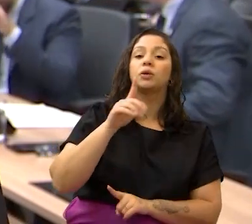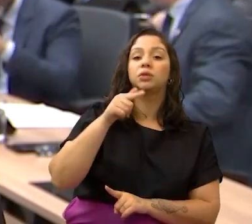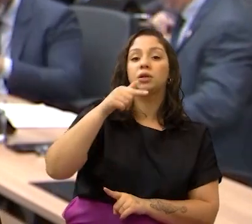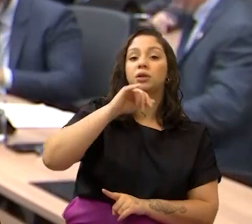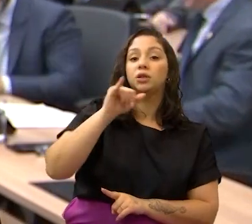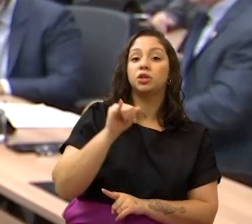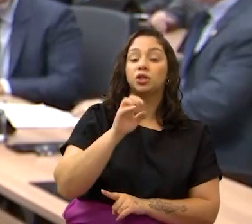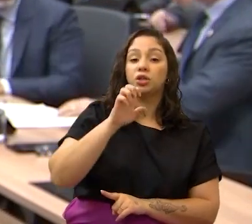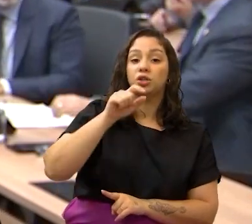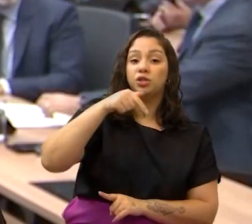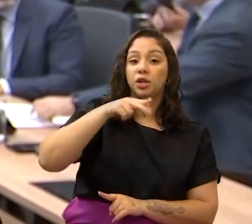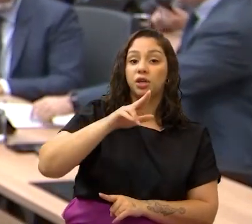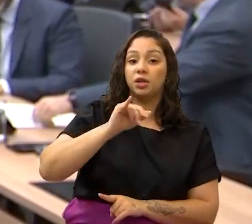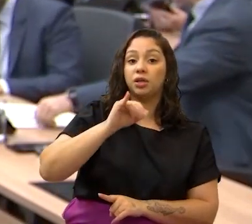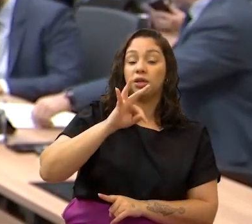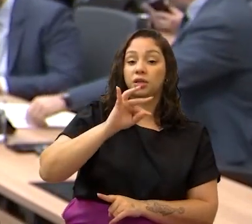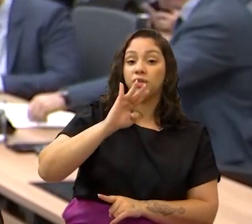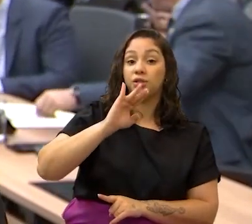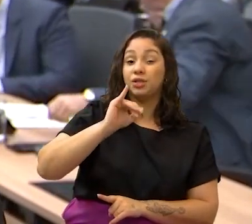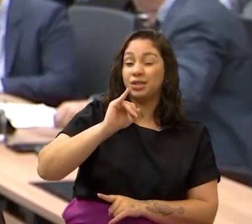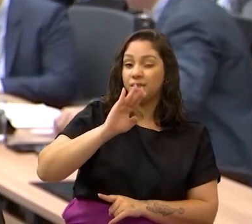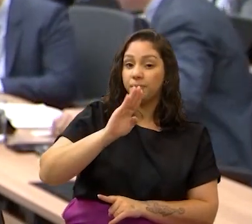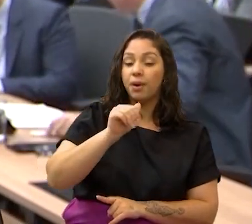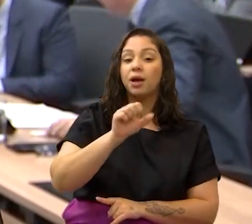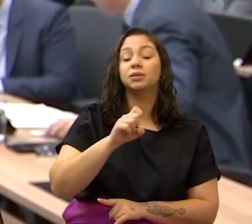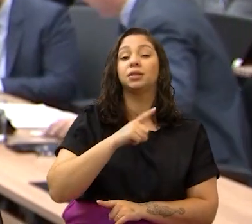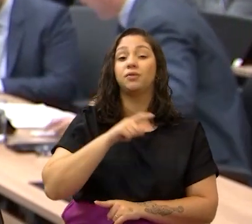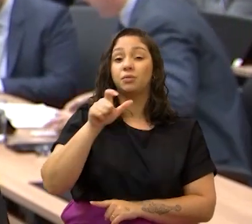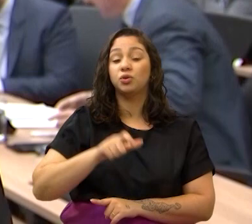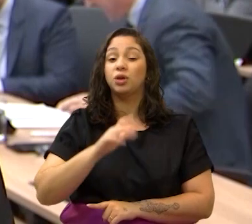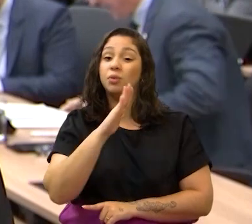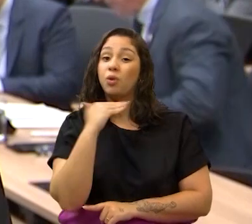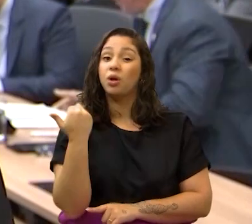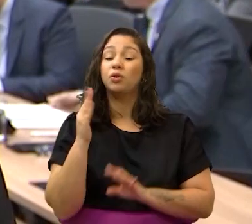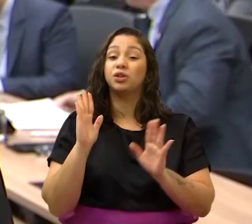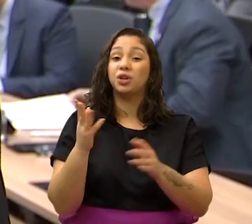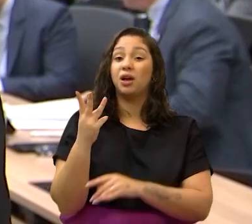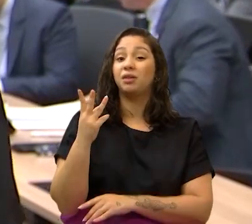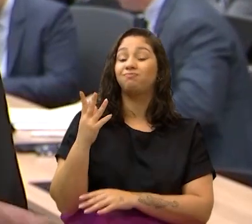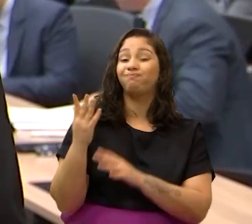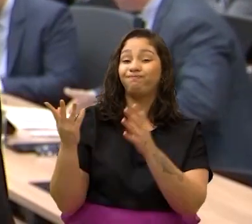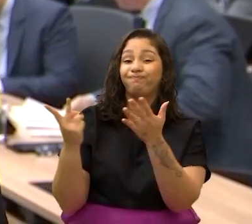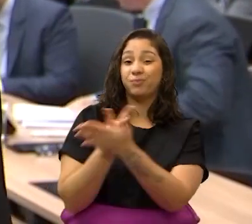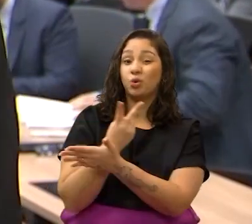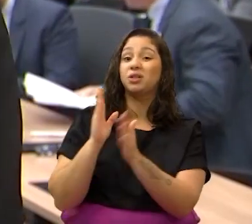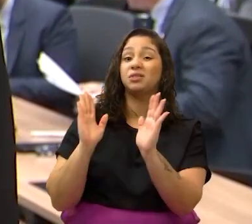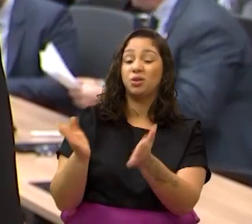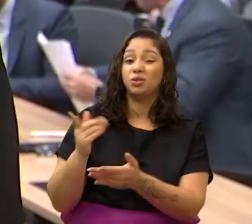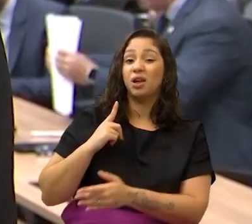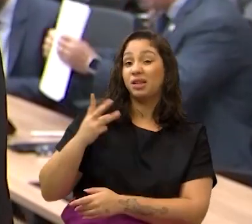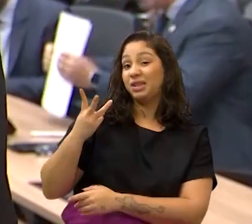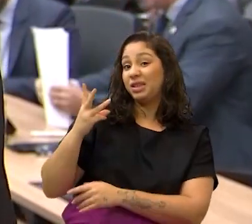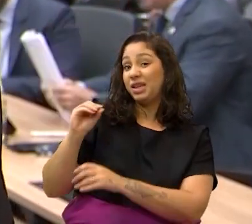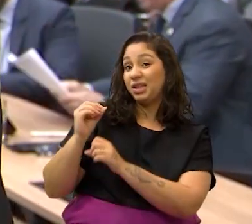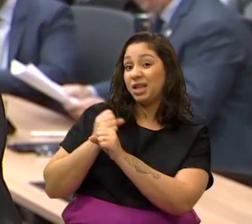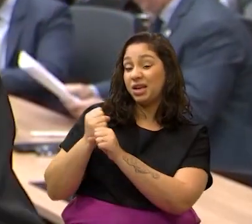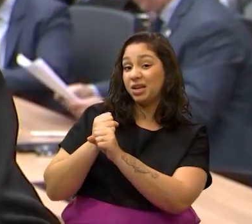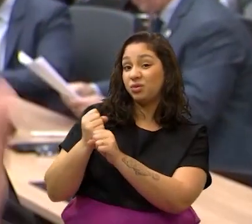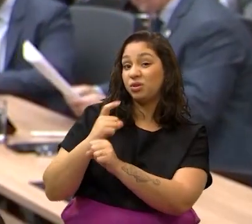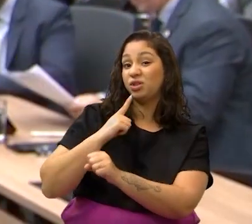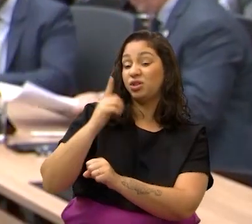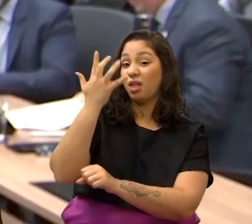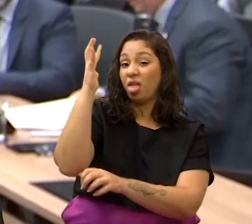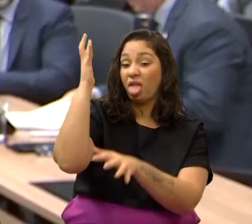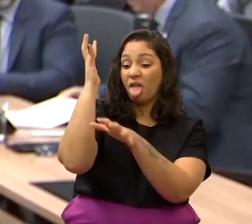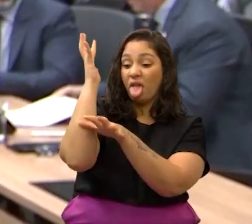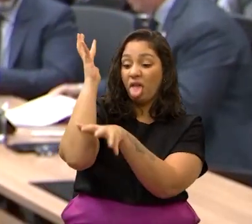do próprio bosque agora, que também matou uma pessoa. É uma árvore que era tragédia anunciada, já fazia